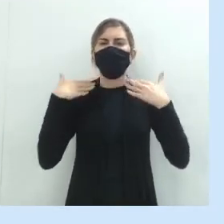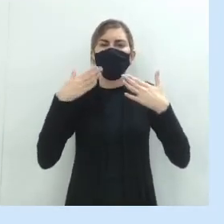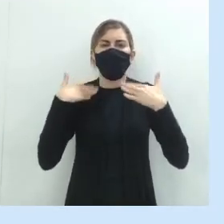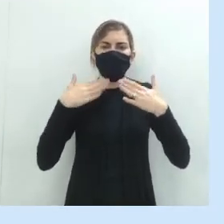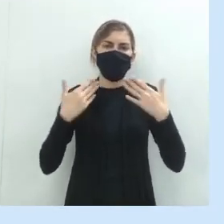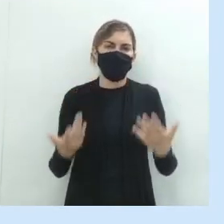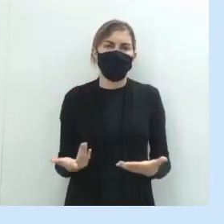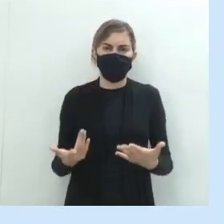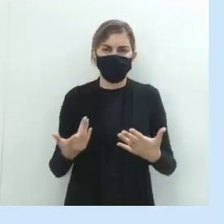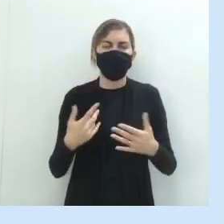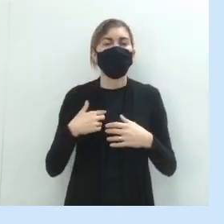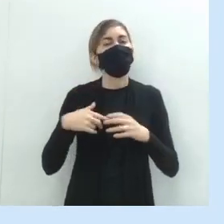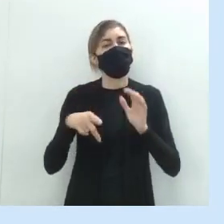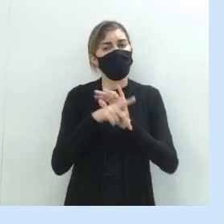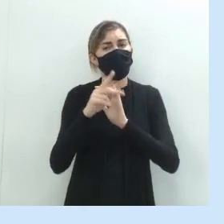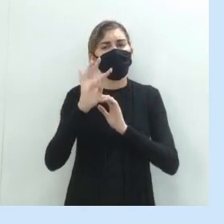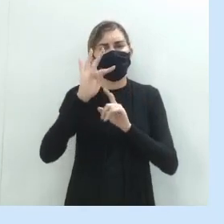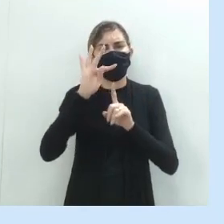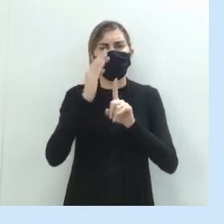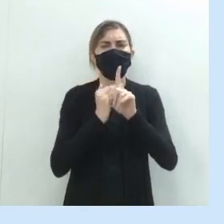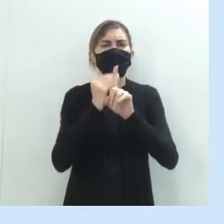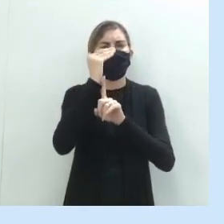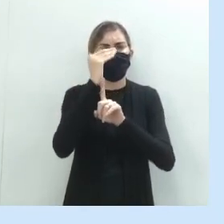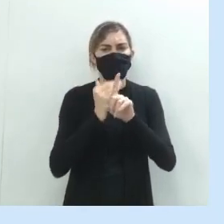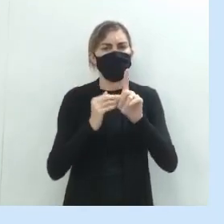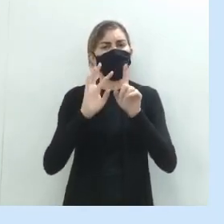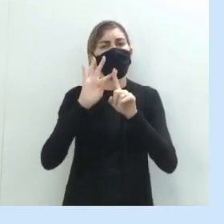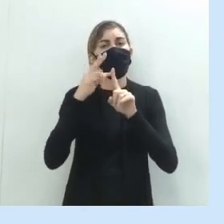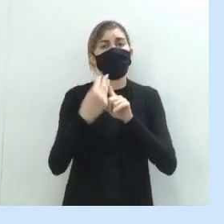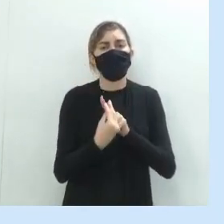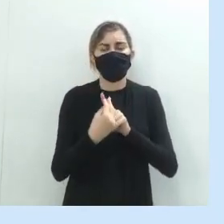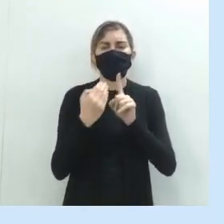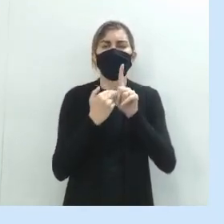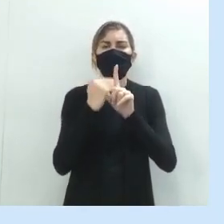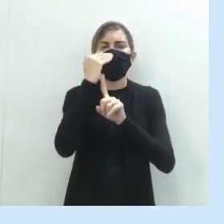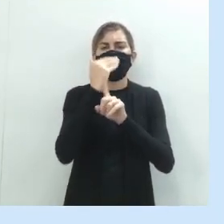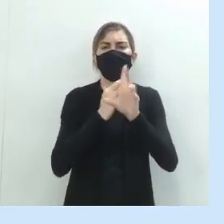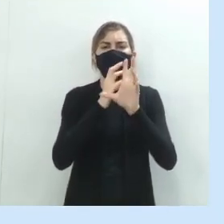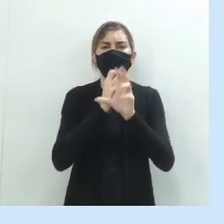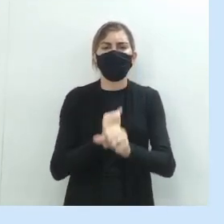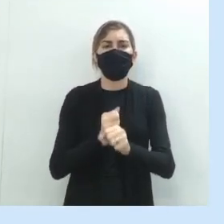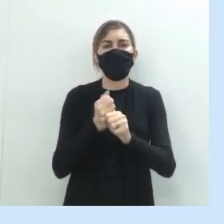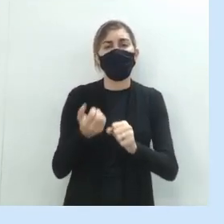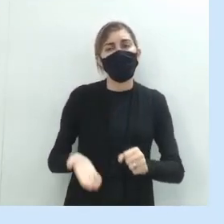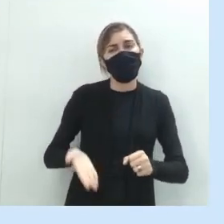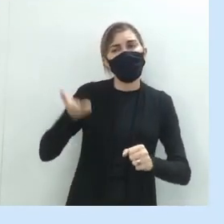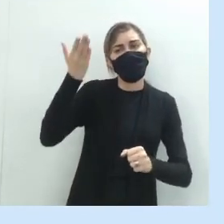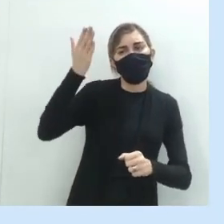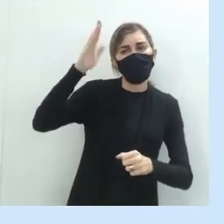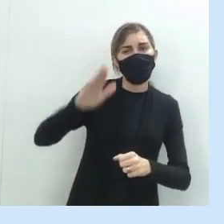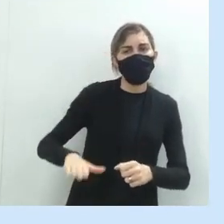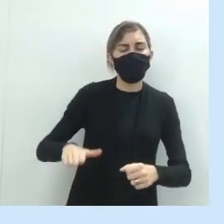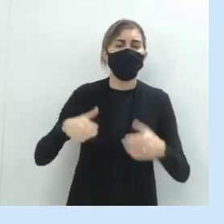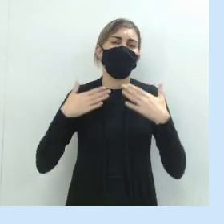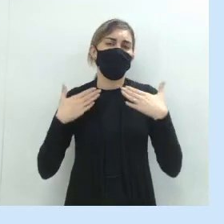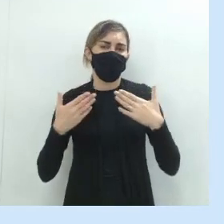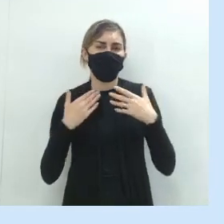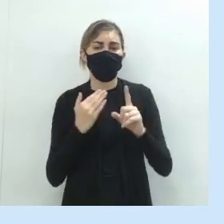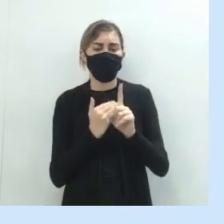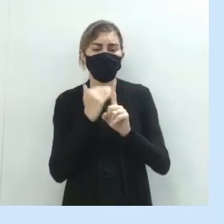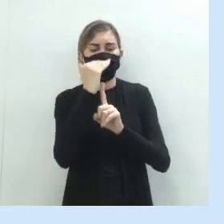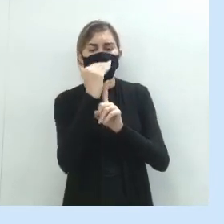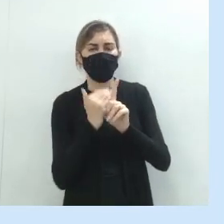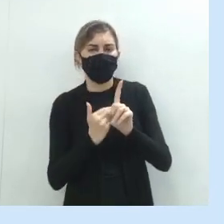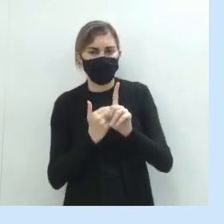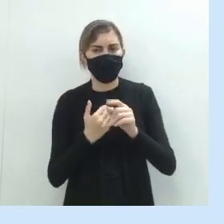parte da física térmica que vai estudar a medida do calor, a medida da temperatura.